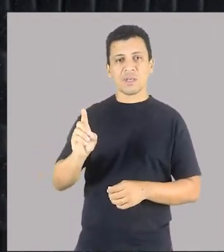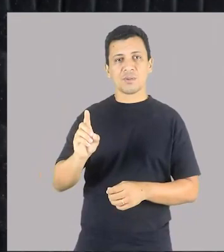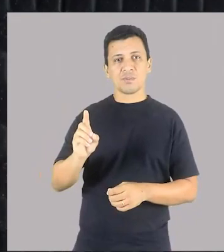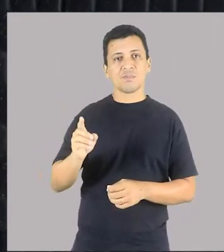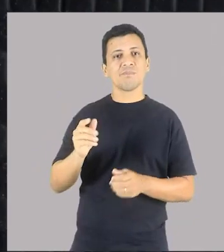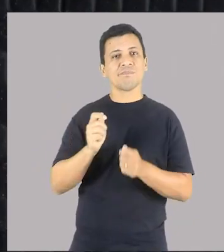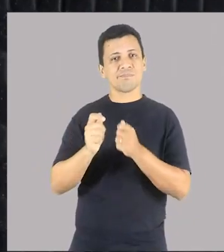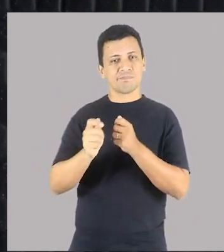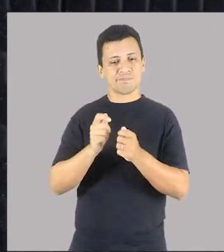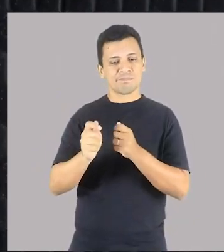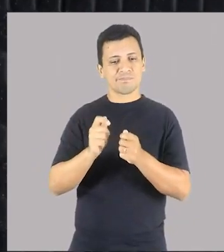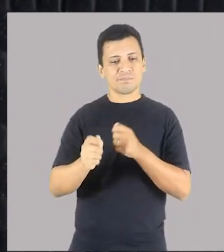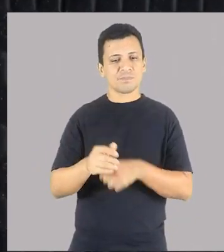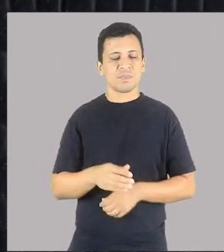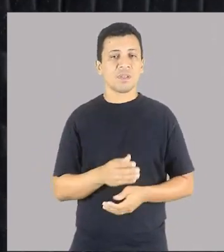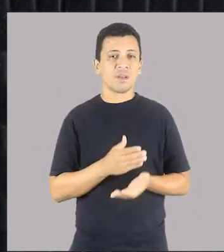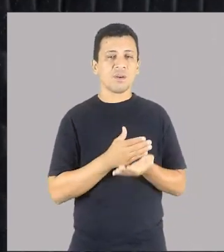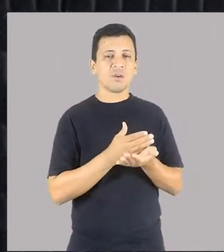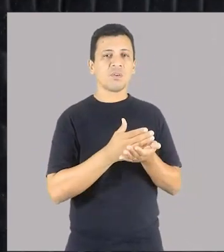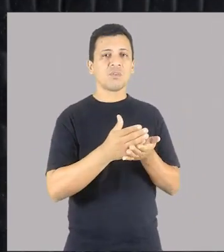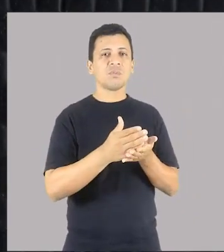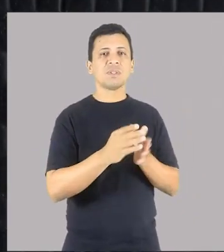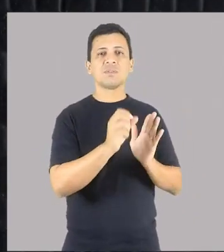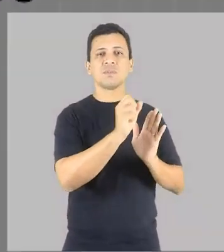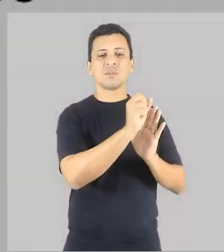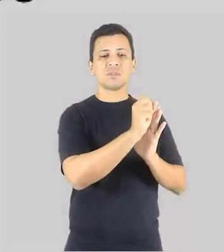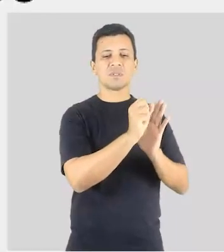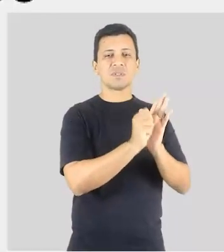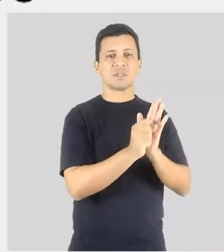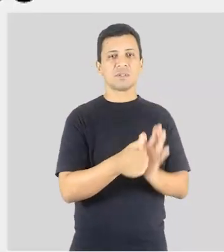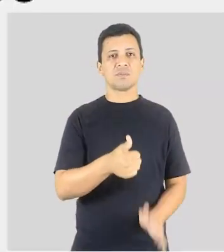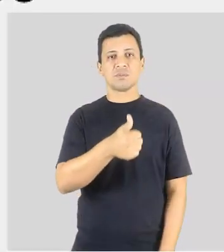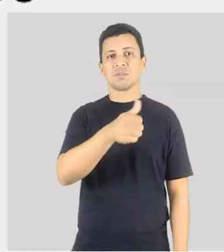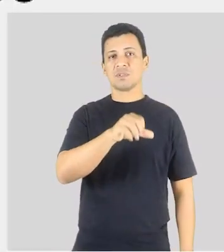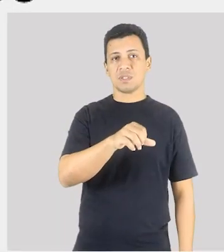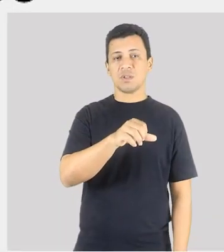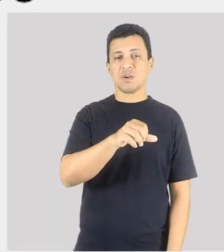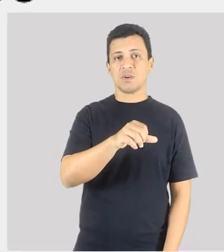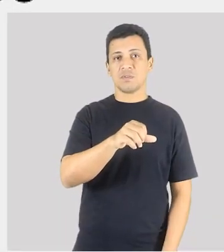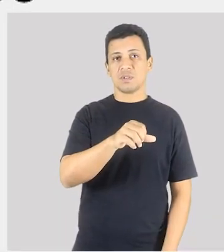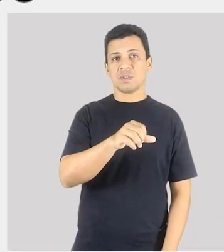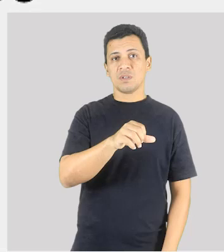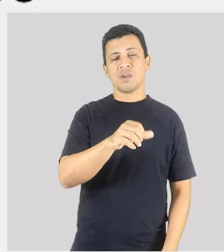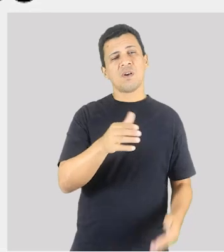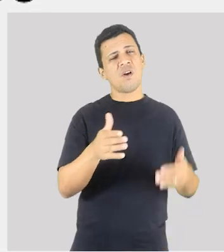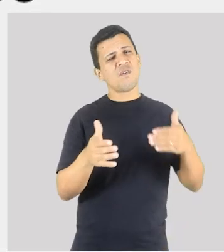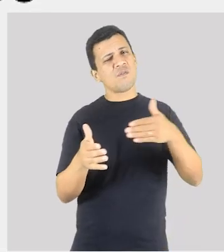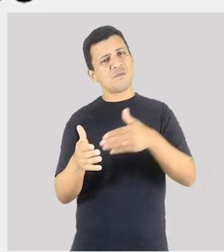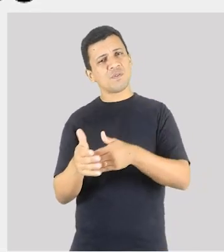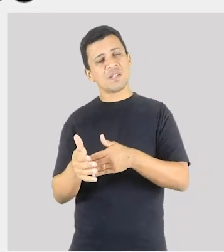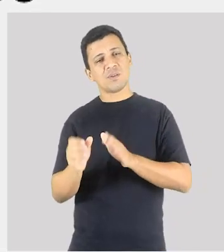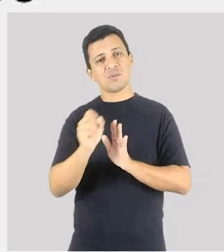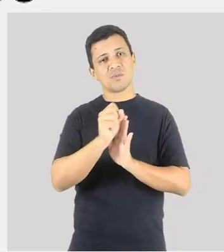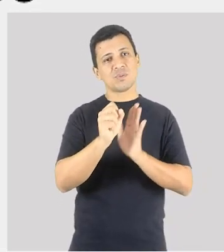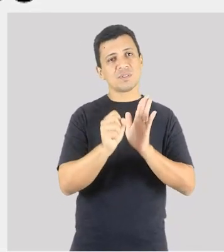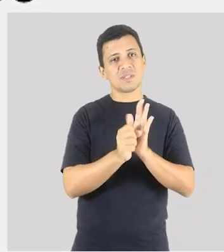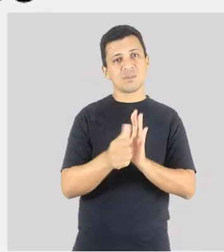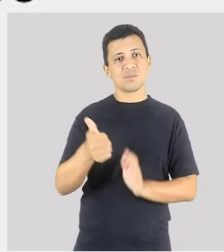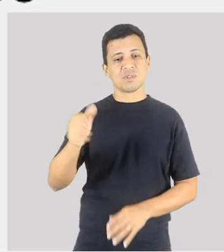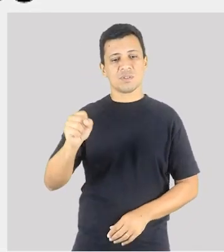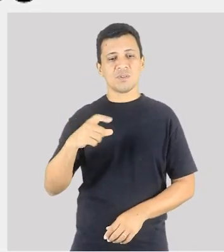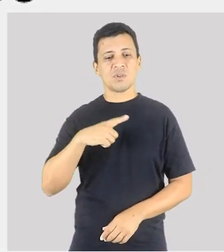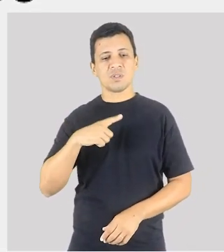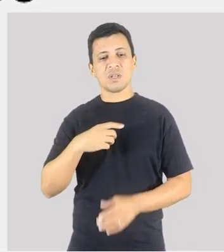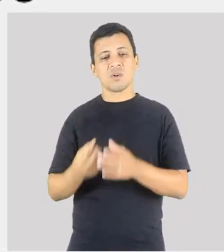No início, ali, entre o início do século XIX e os fins do século XVIII, a partir do